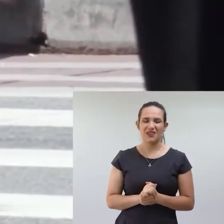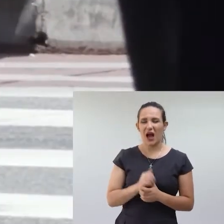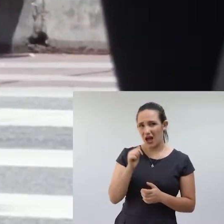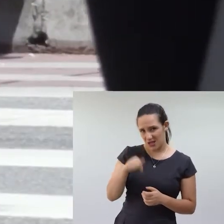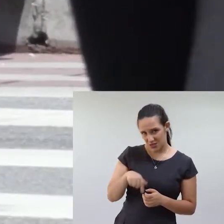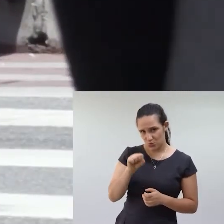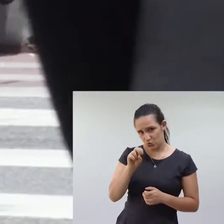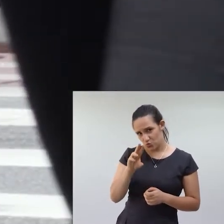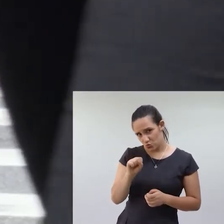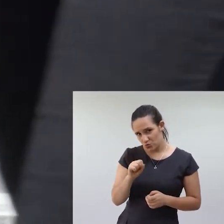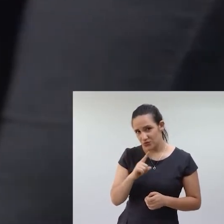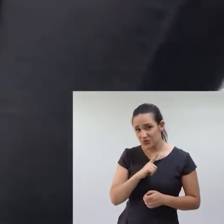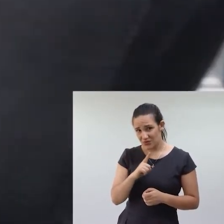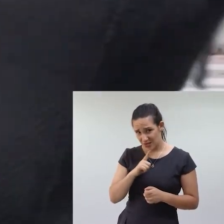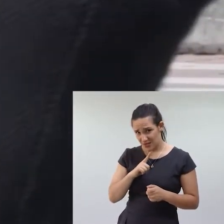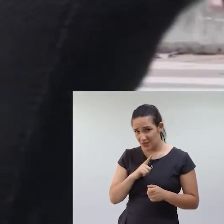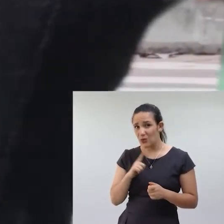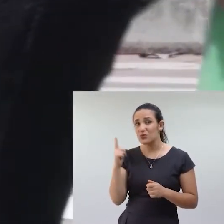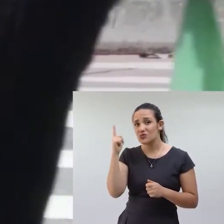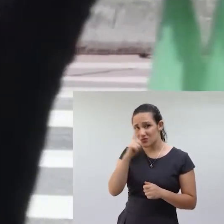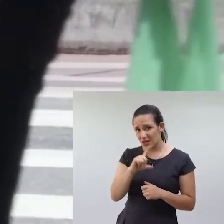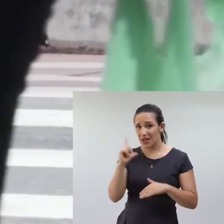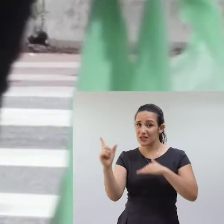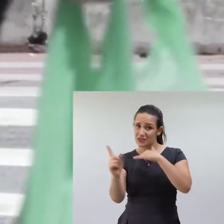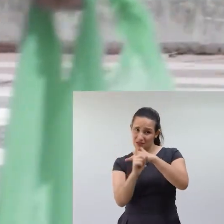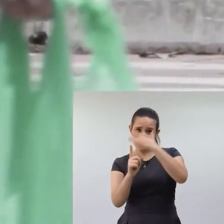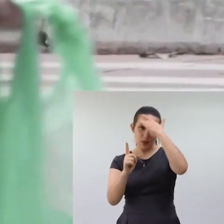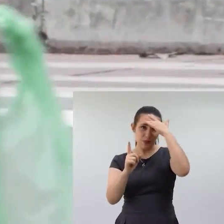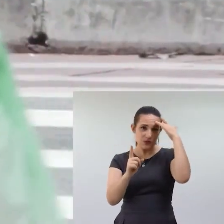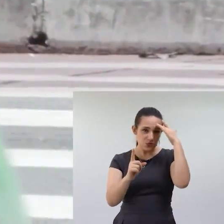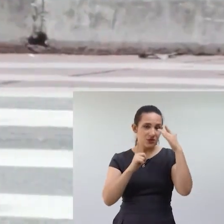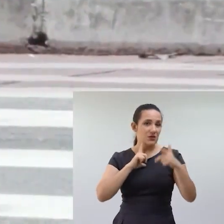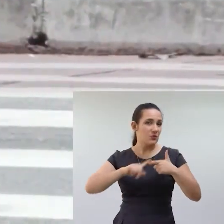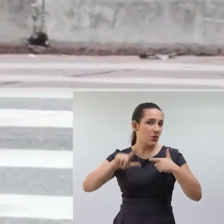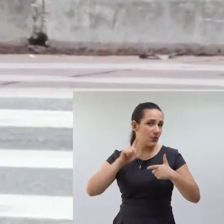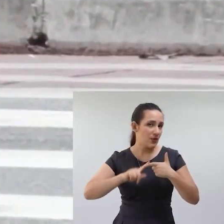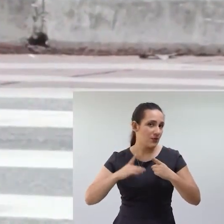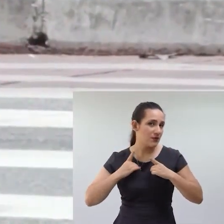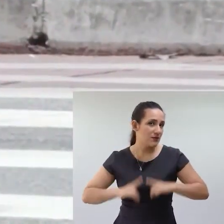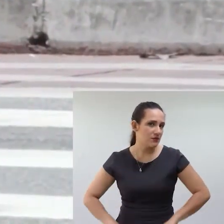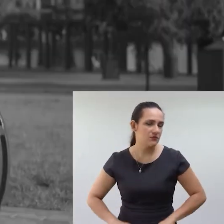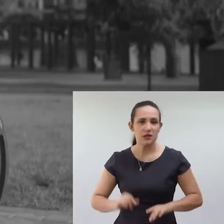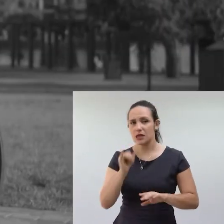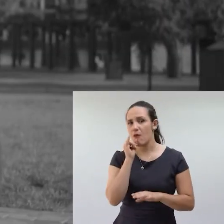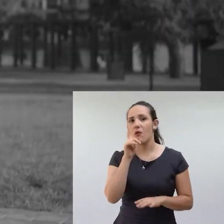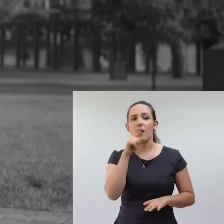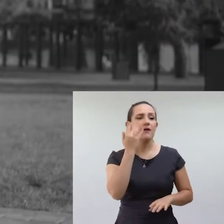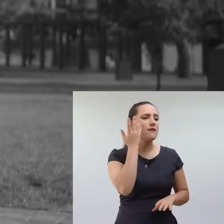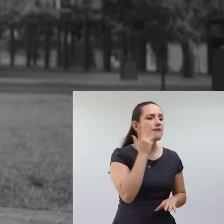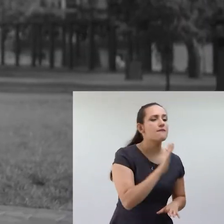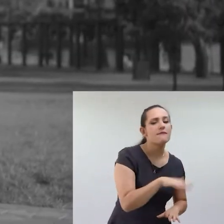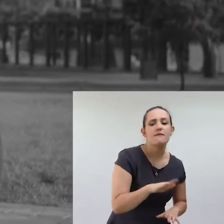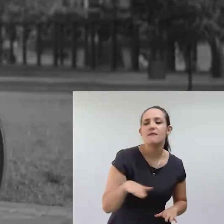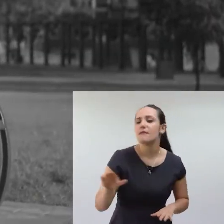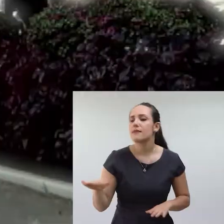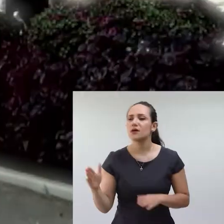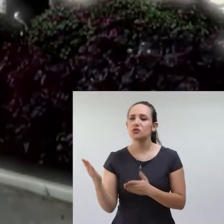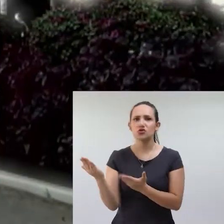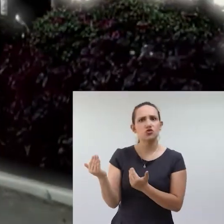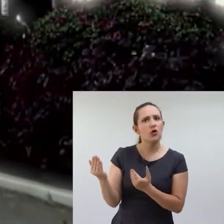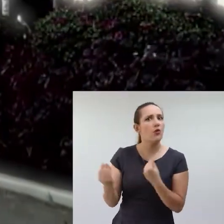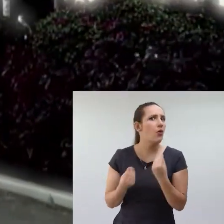de saúde está preparada para mais esse aumento de demanda por atendimento? Como lidar com crianças